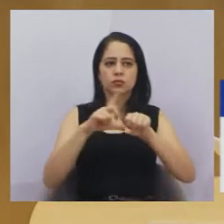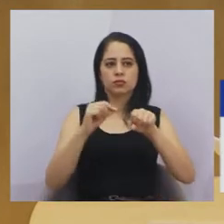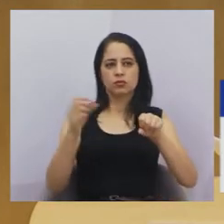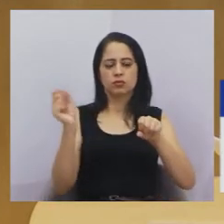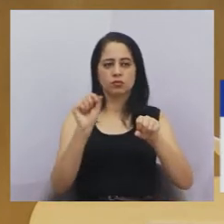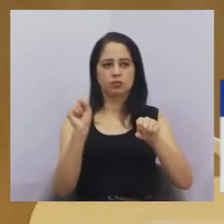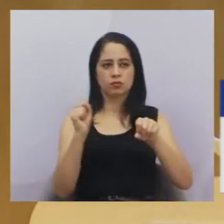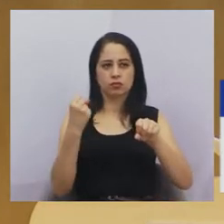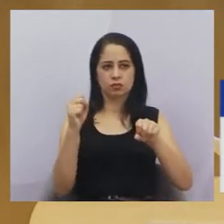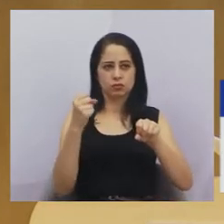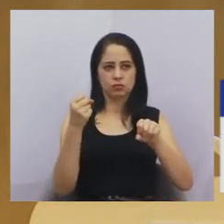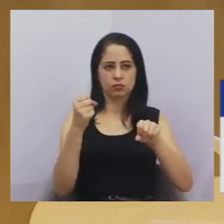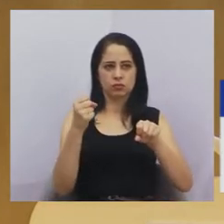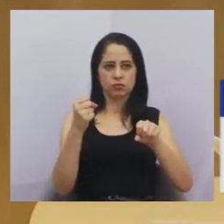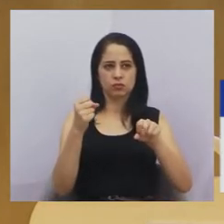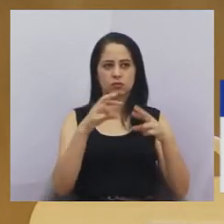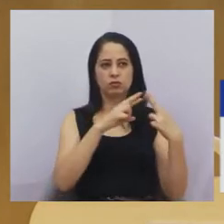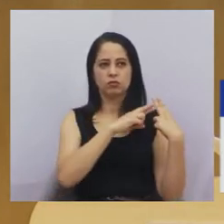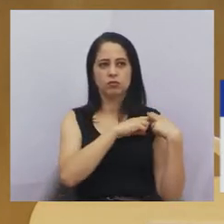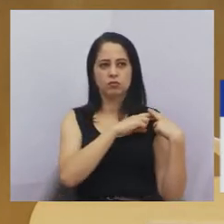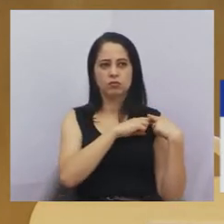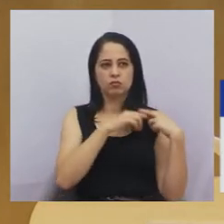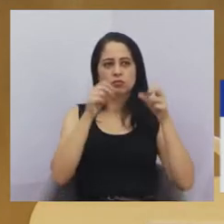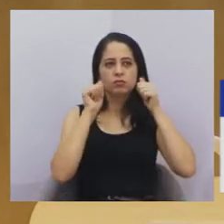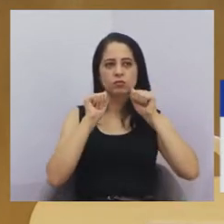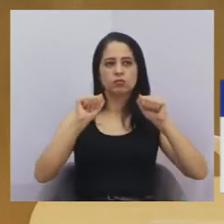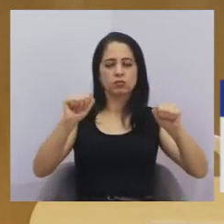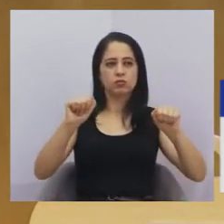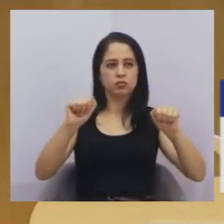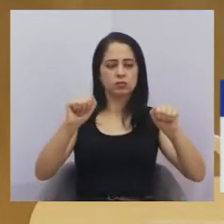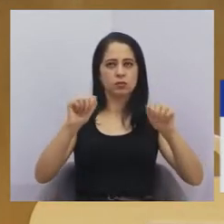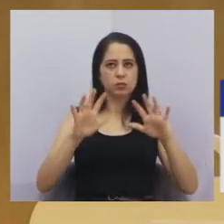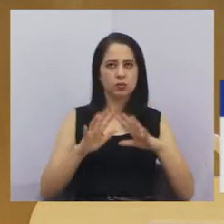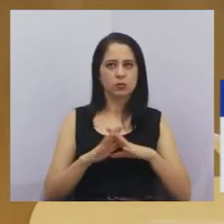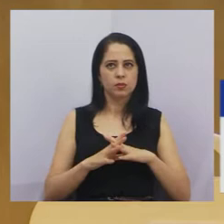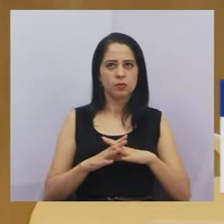8º, as competências do assessor